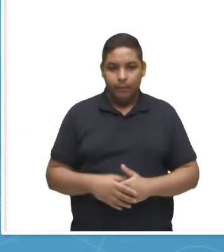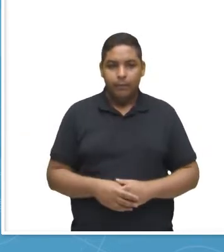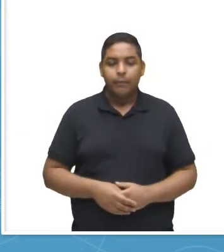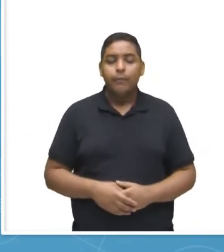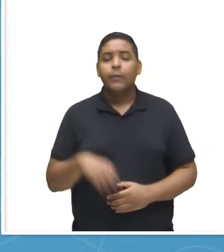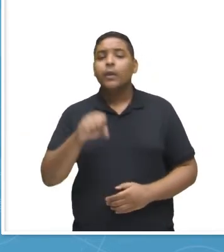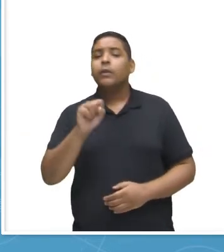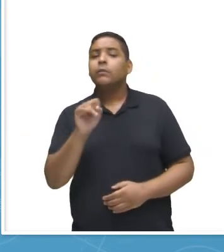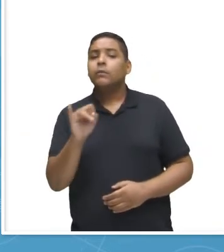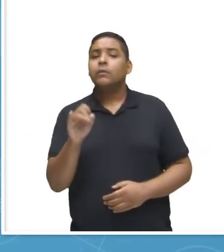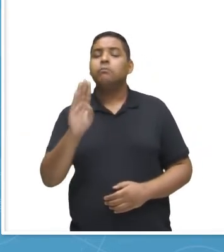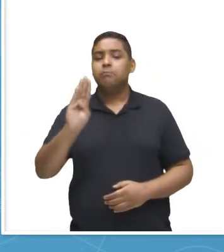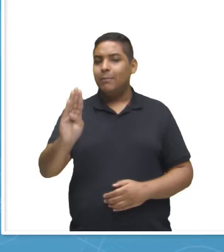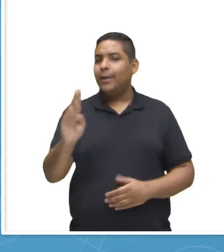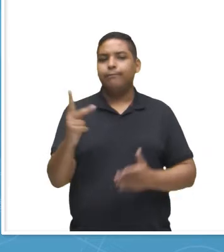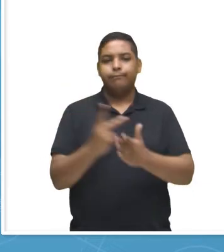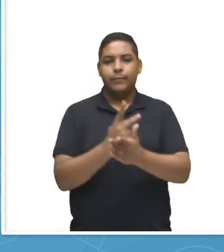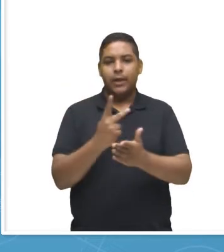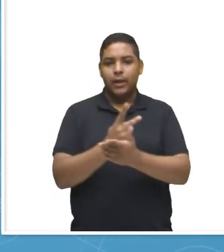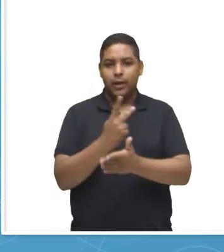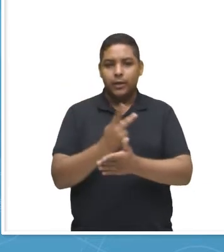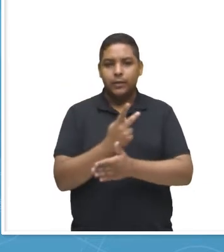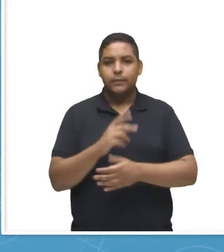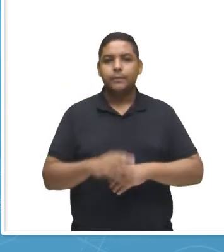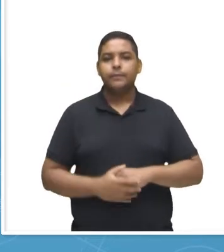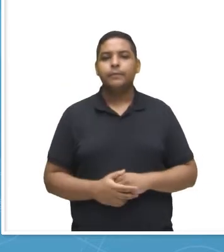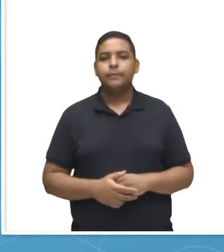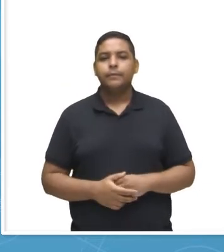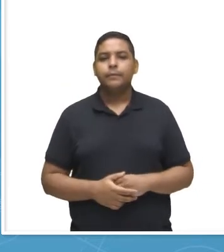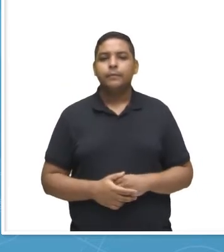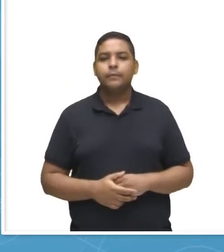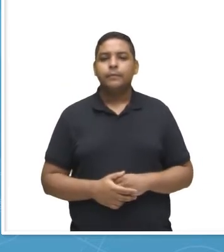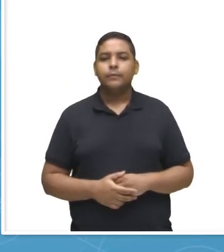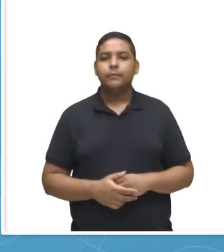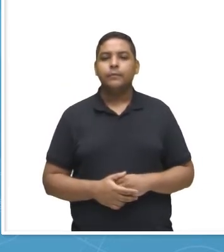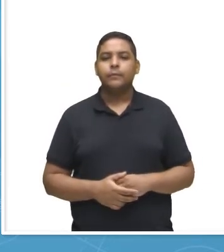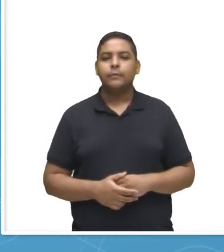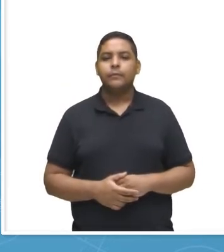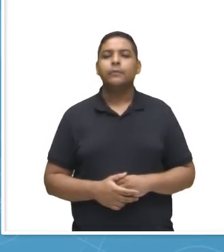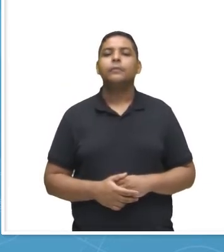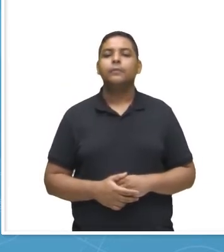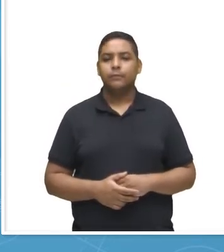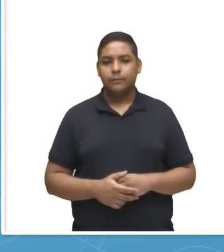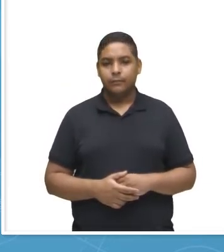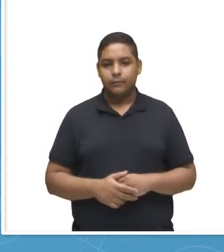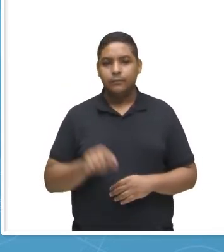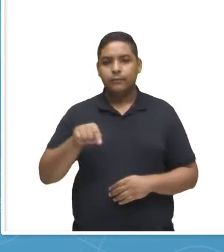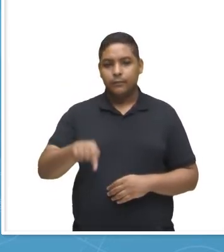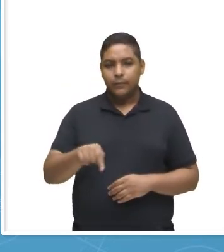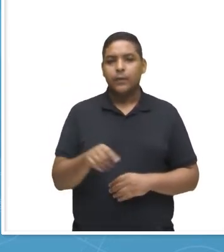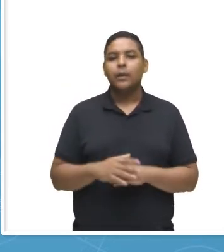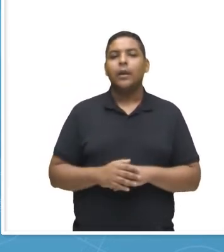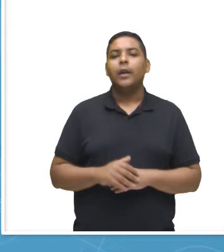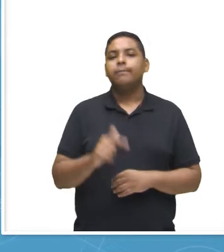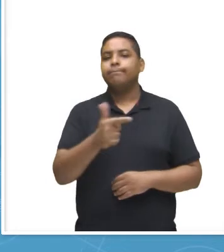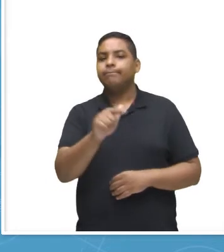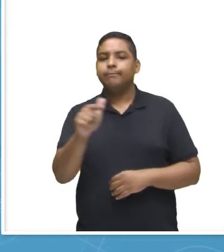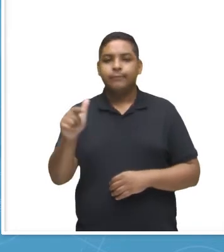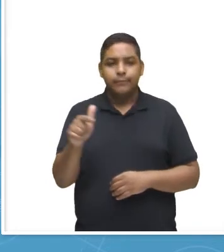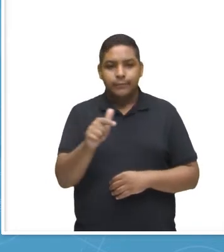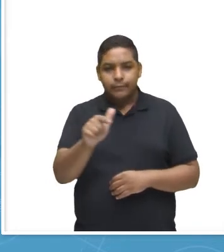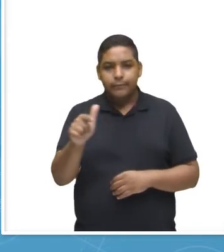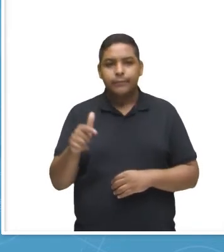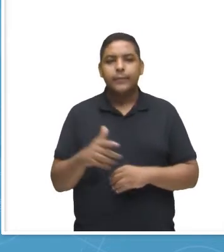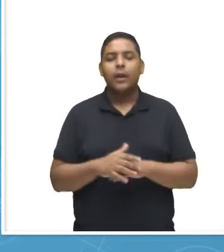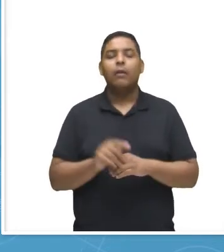são ortogonais, elas podem perfeitamente encontrar-se em planos diferentes e não necessariamente, né, em